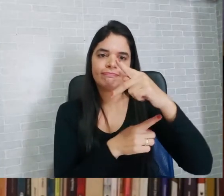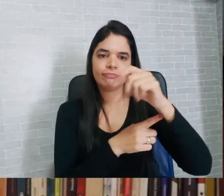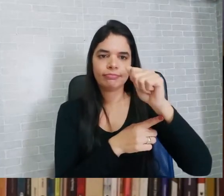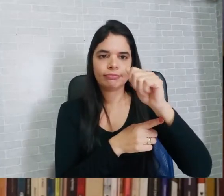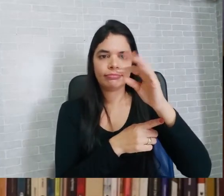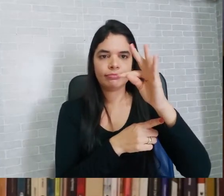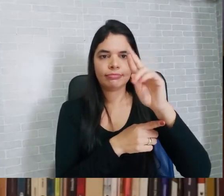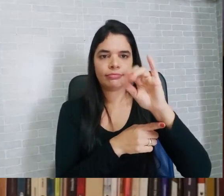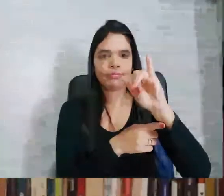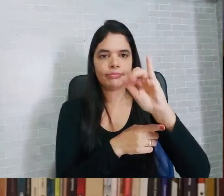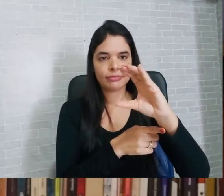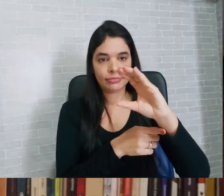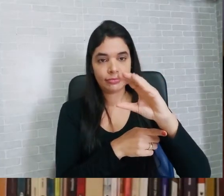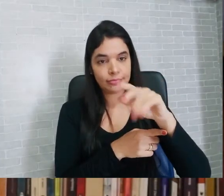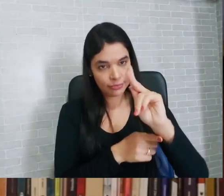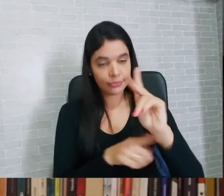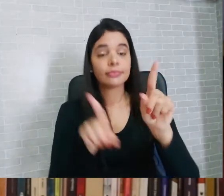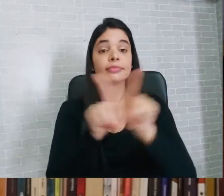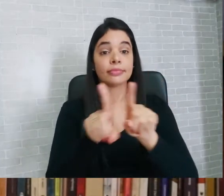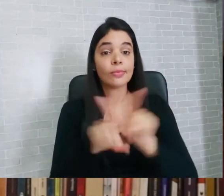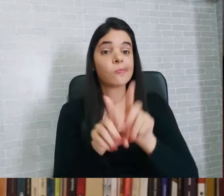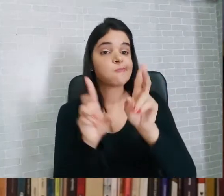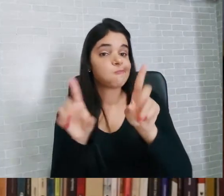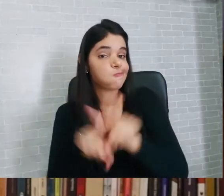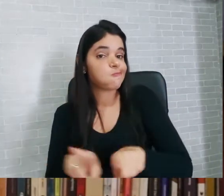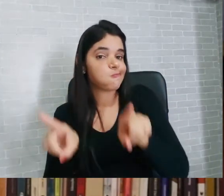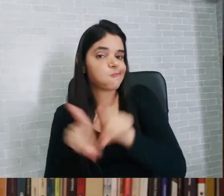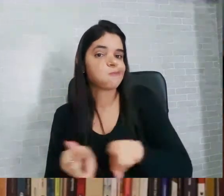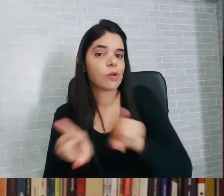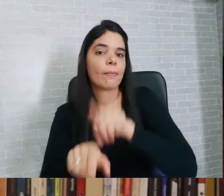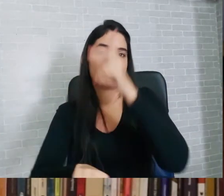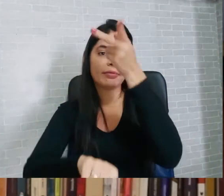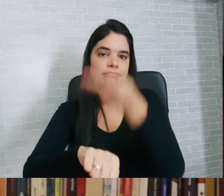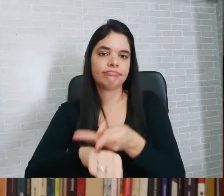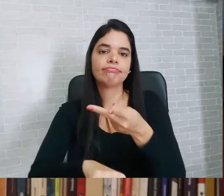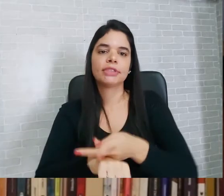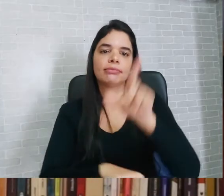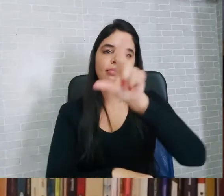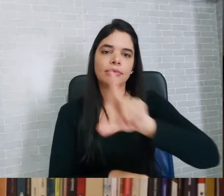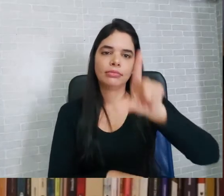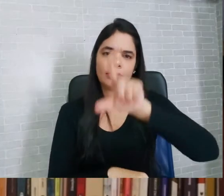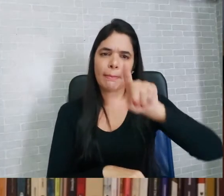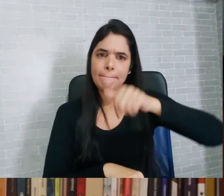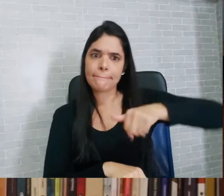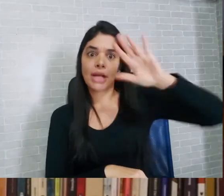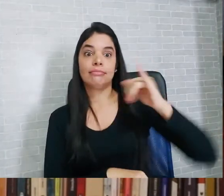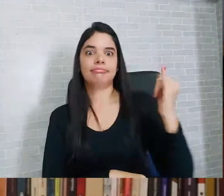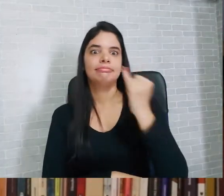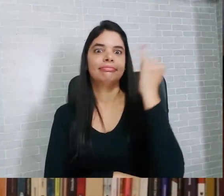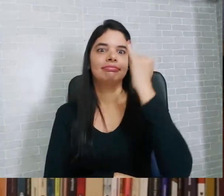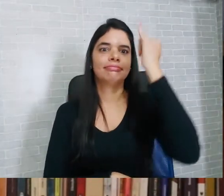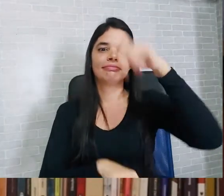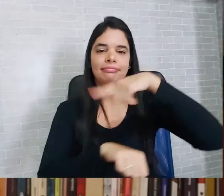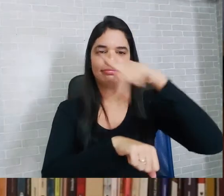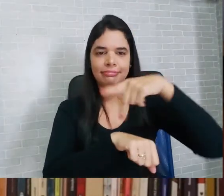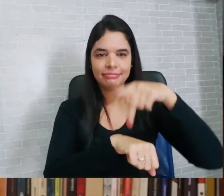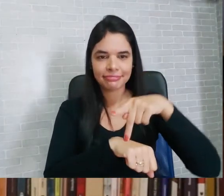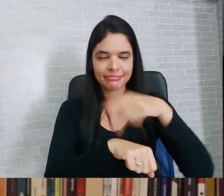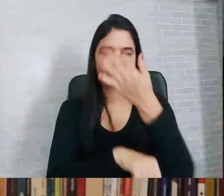foi reconhecida pelo mesmo prêmio, o prêmio Goncourt, que é um prêmio literário, um dos mais importantes na França,